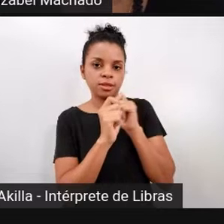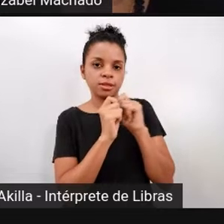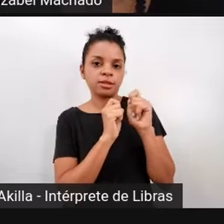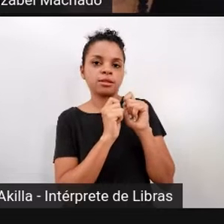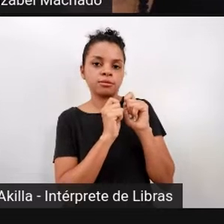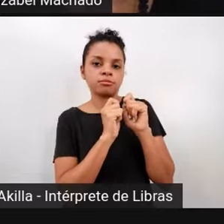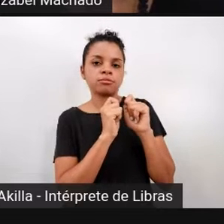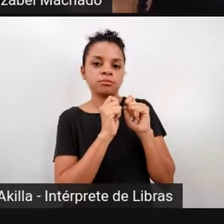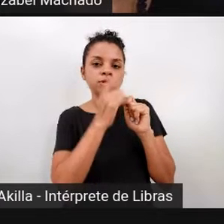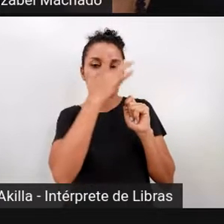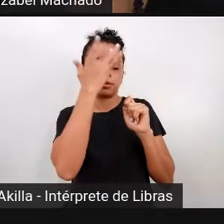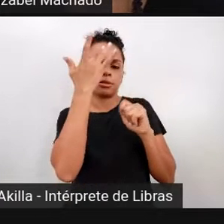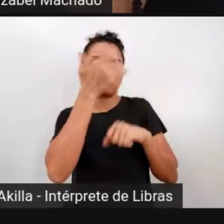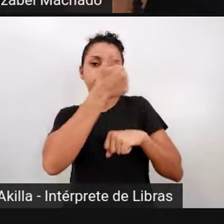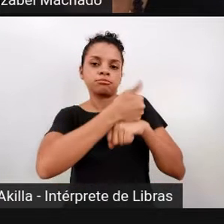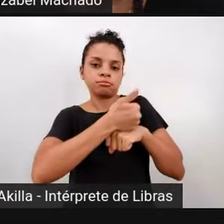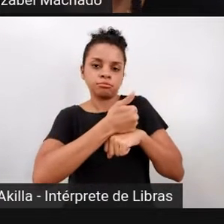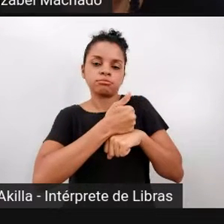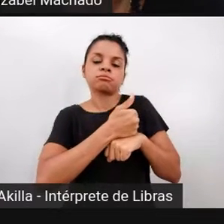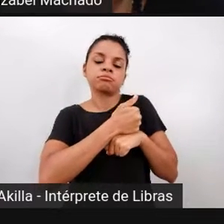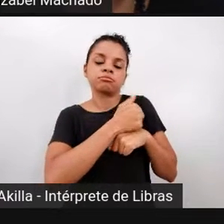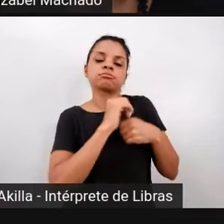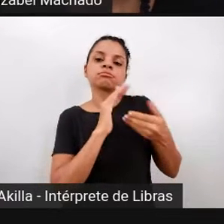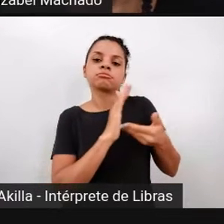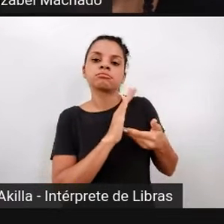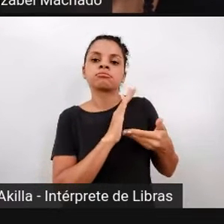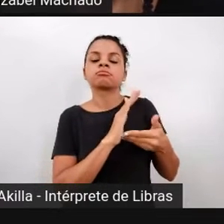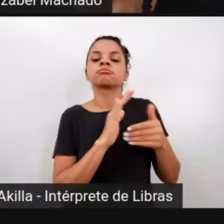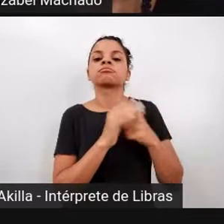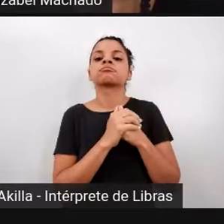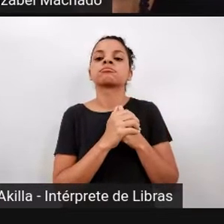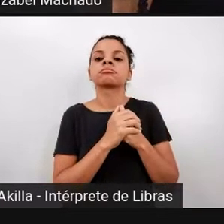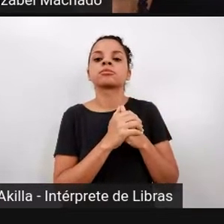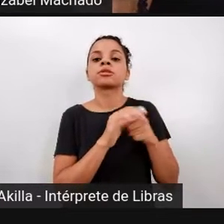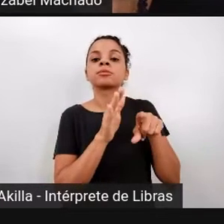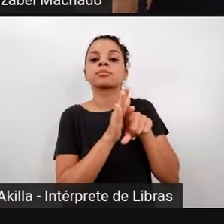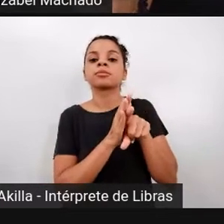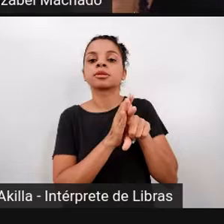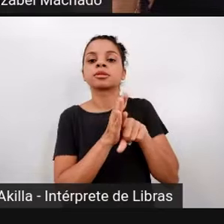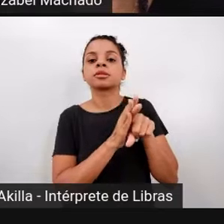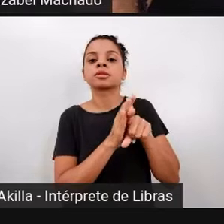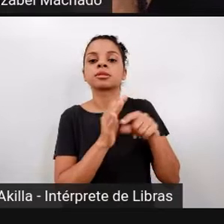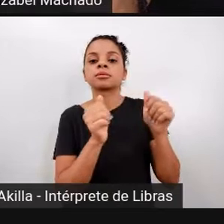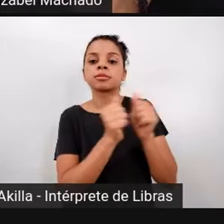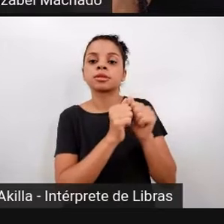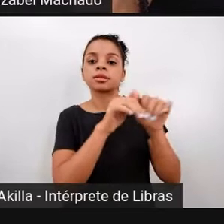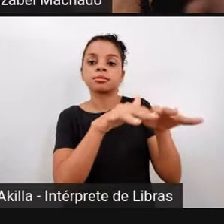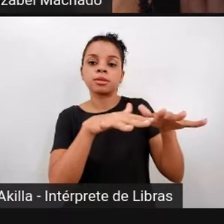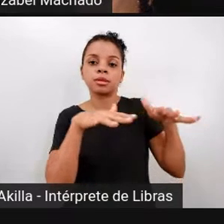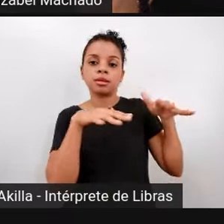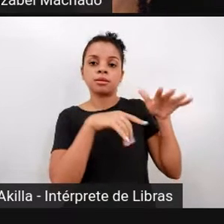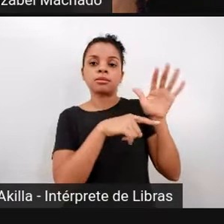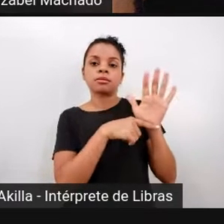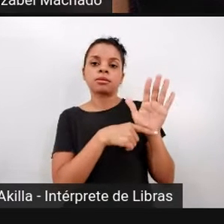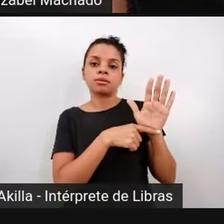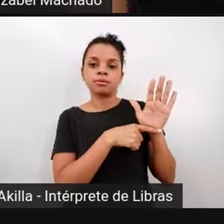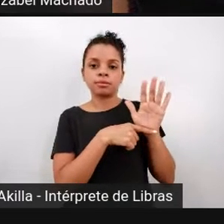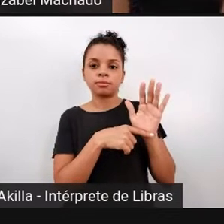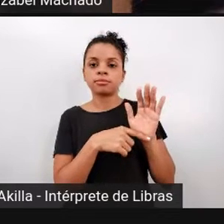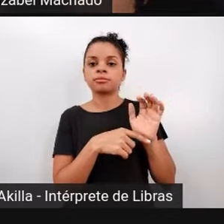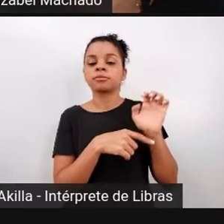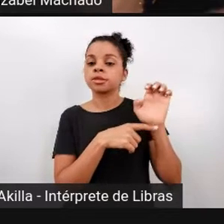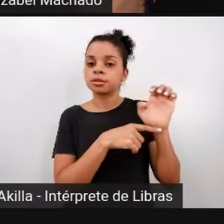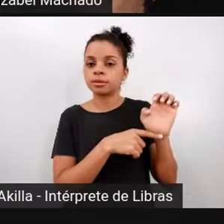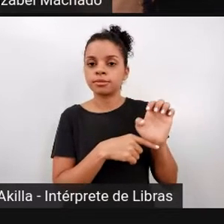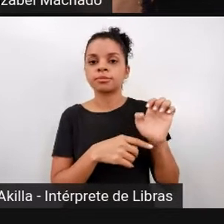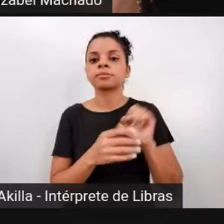das iniciativas na Câmara e do Senado e pesquisa junto às assembleias estaduais, né? O paralelo entre as